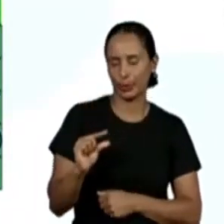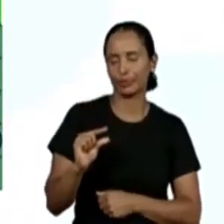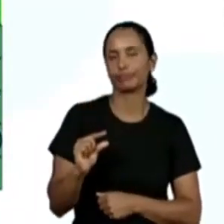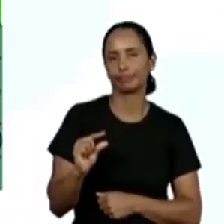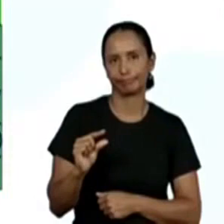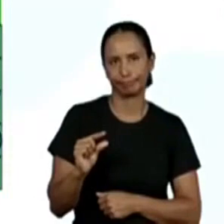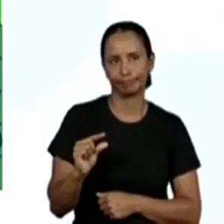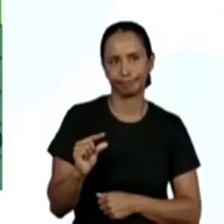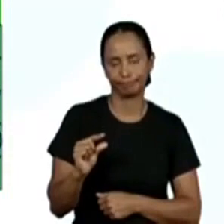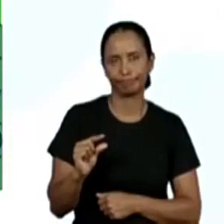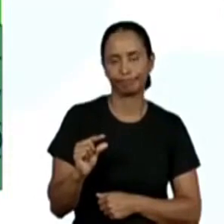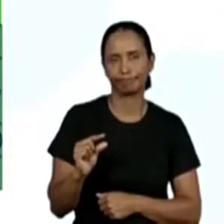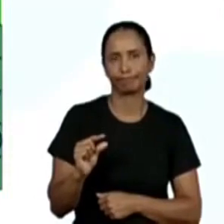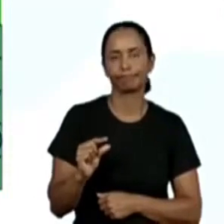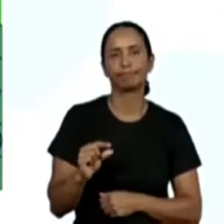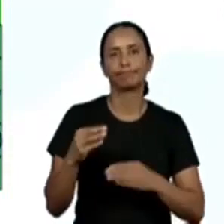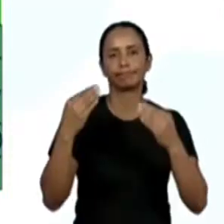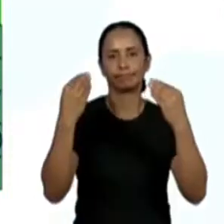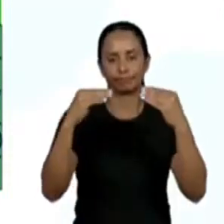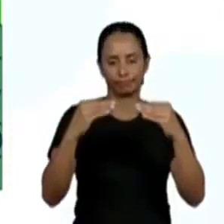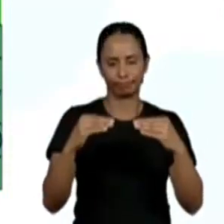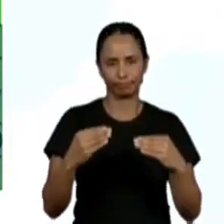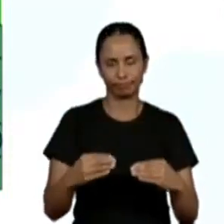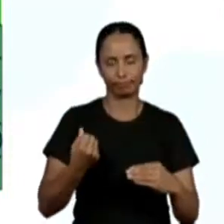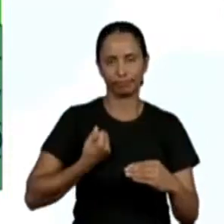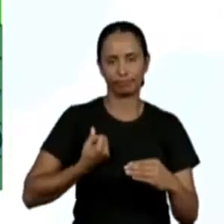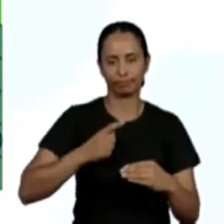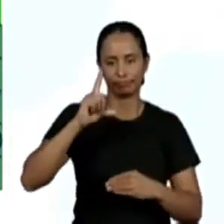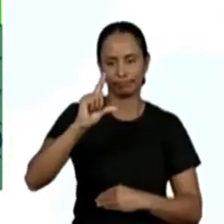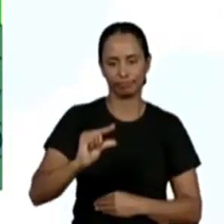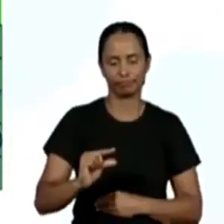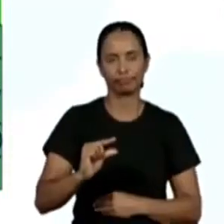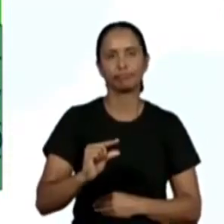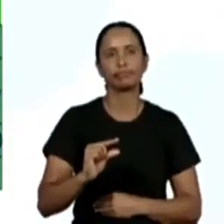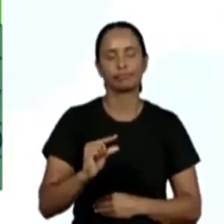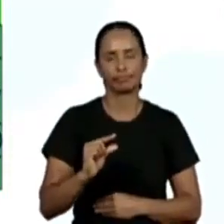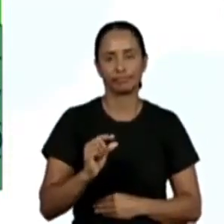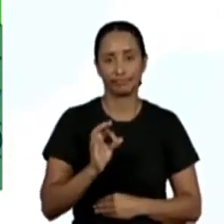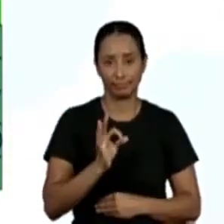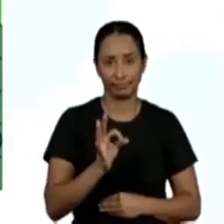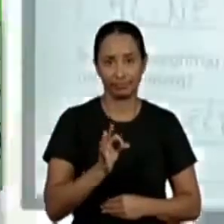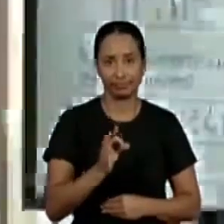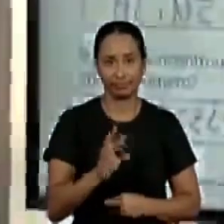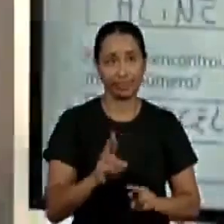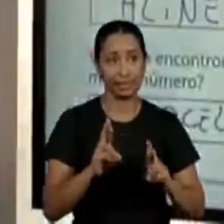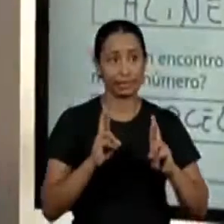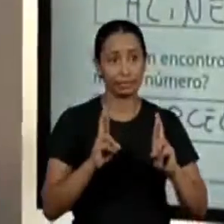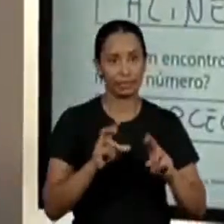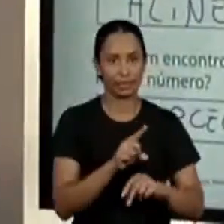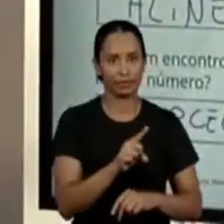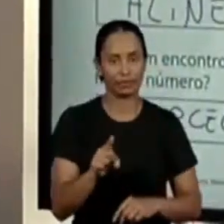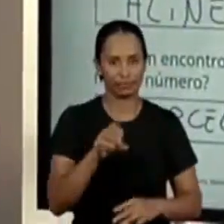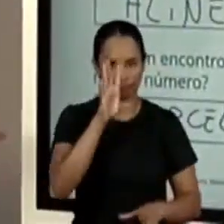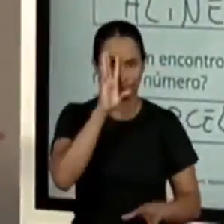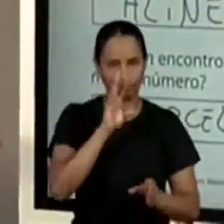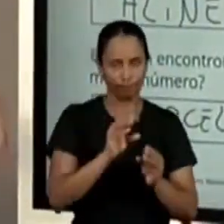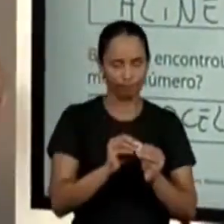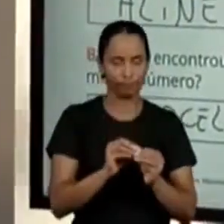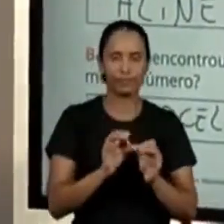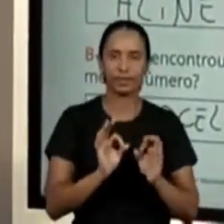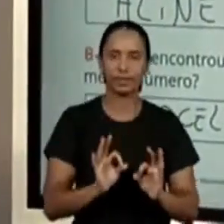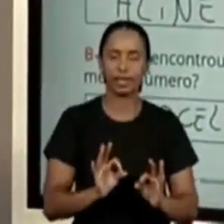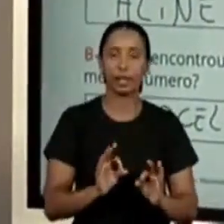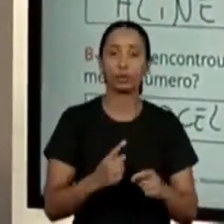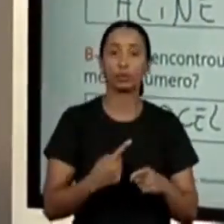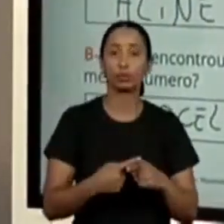né? Foi quem colocou aí o menor número relacionado. Beleza? Espero que vocês tenham entendido, colocado essa relação,